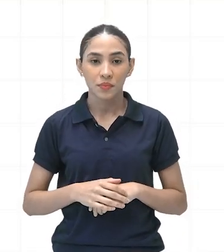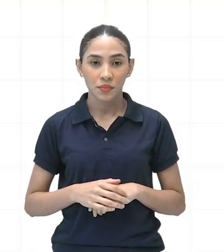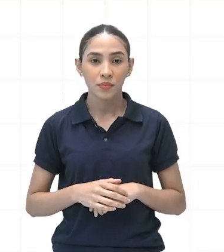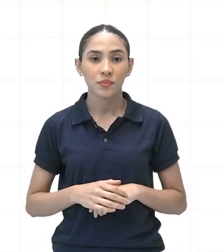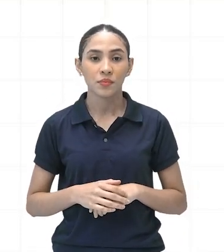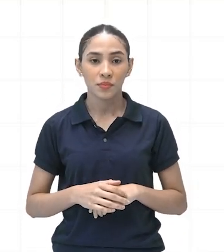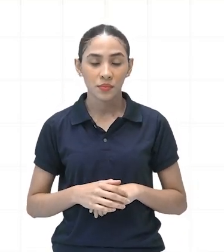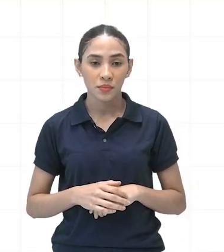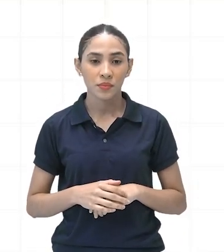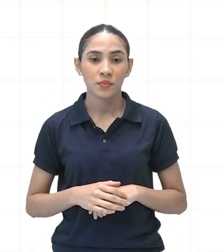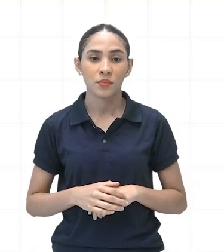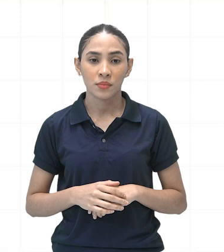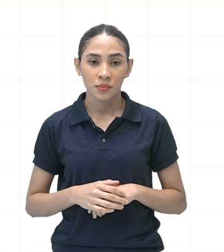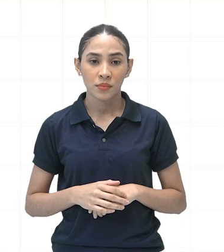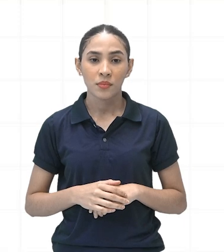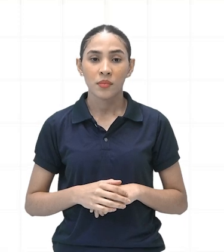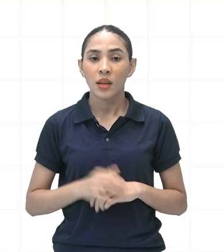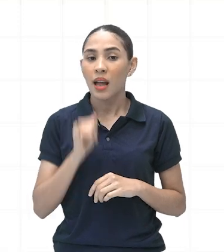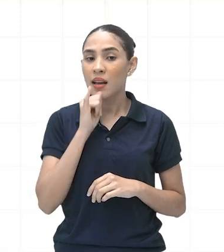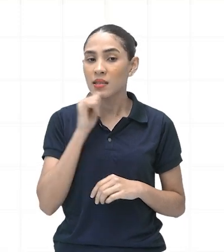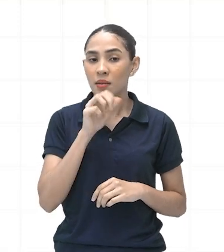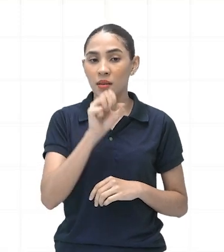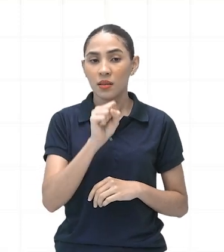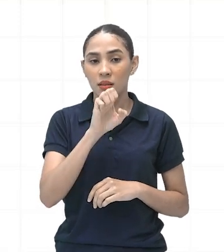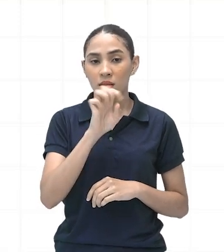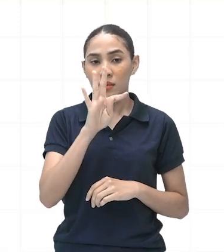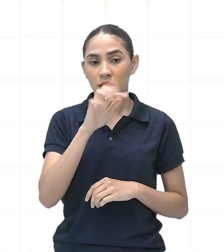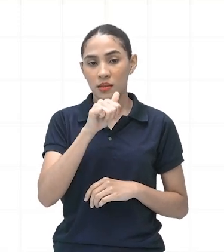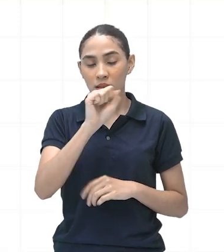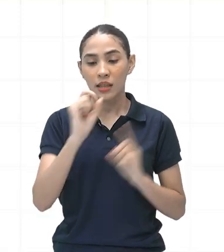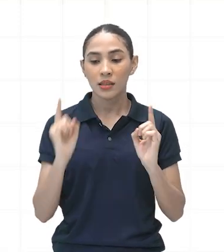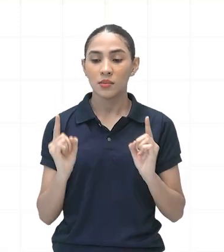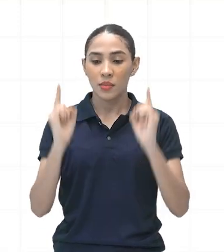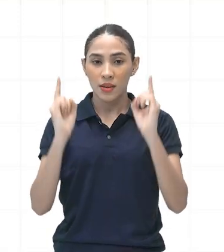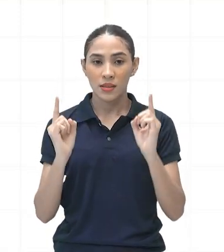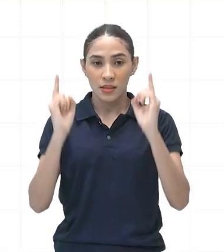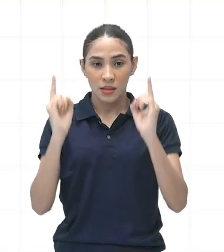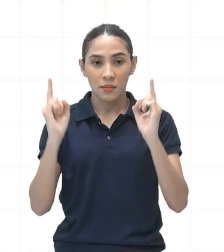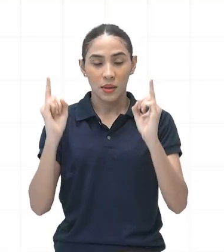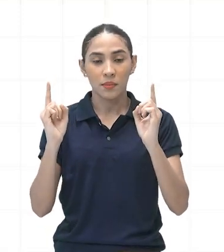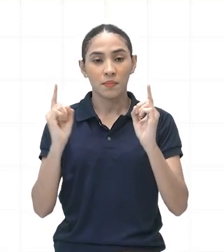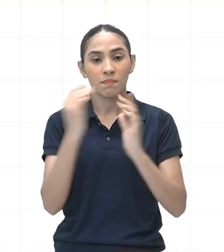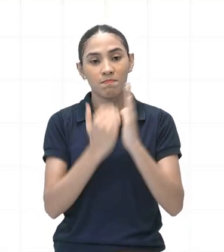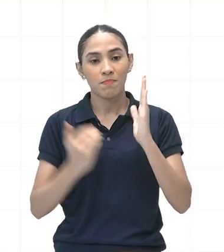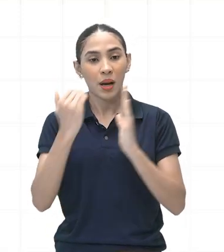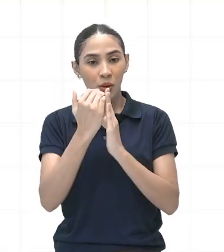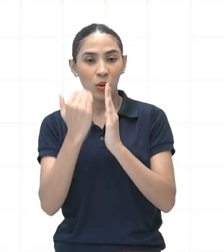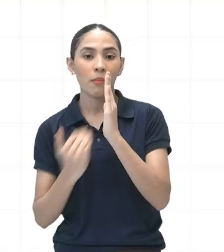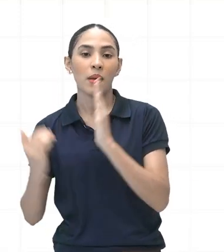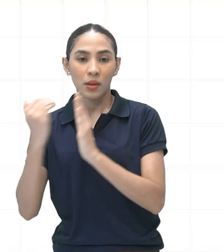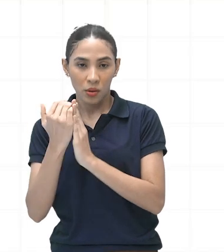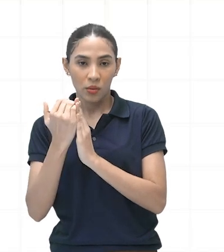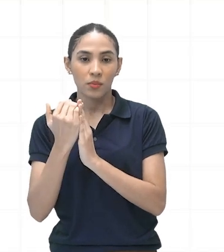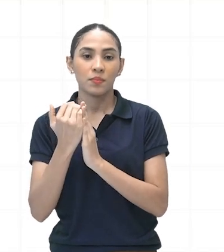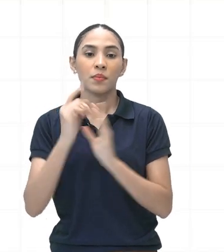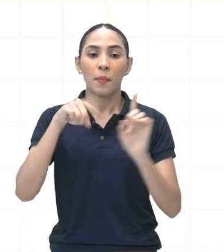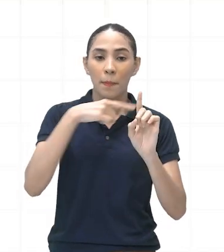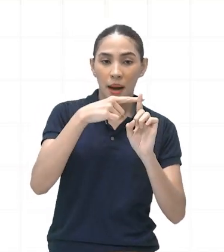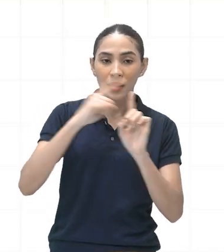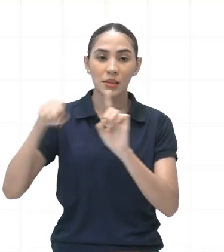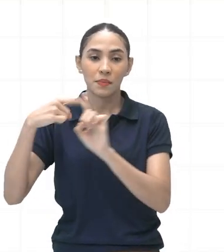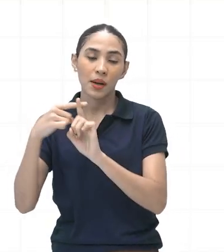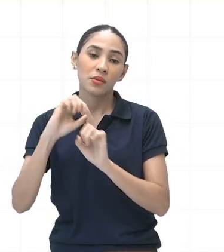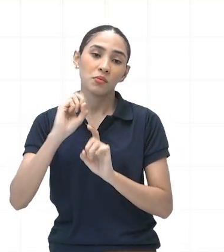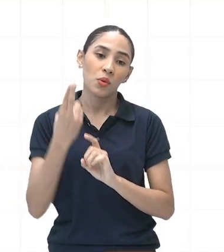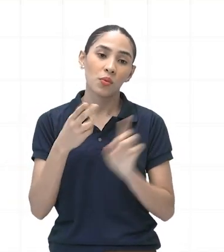forma, as setinhas são indicadas aí para cima, né? Quanto maior, maior, quanto mais, mais. Ou